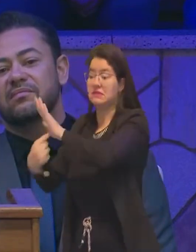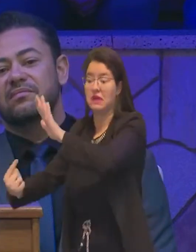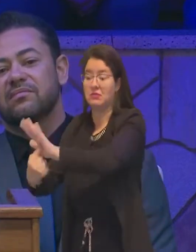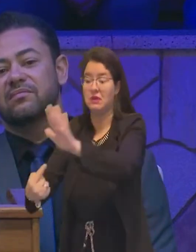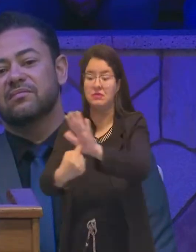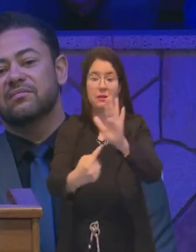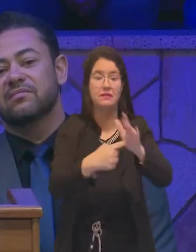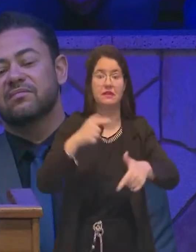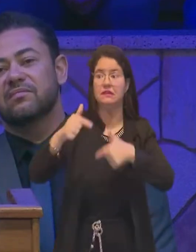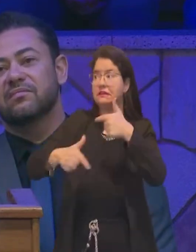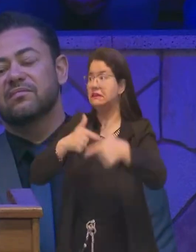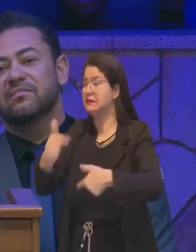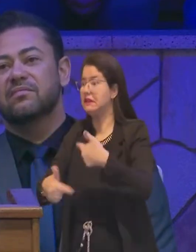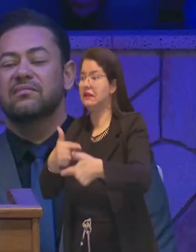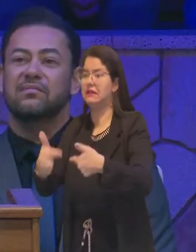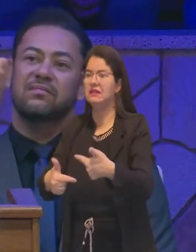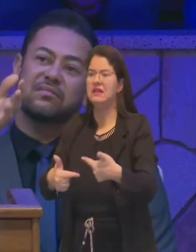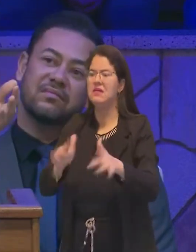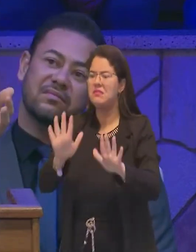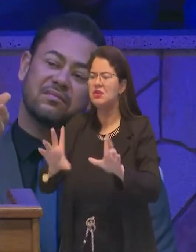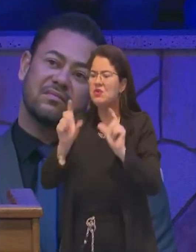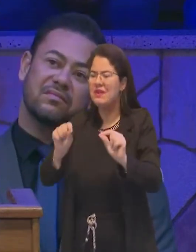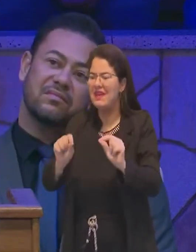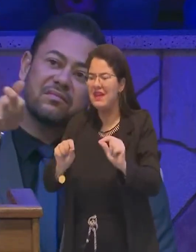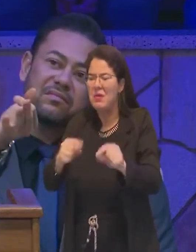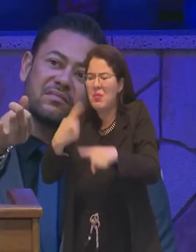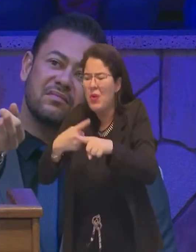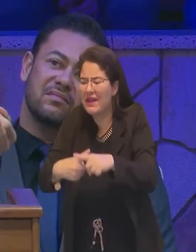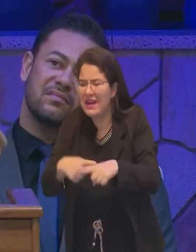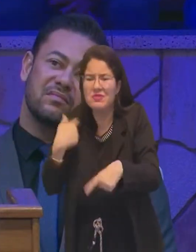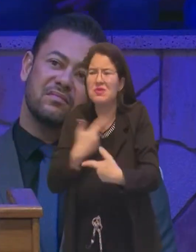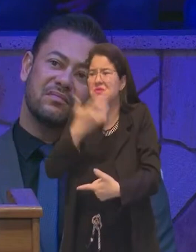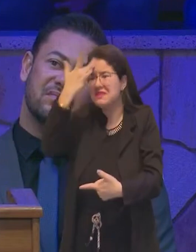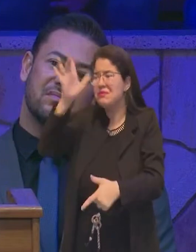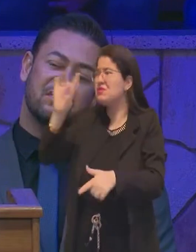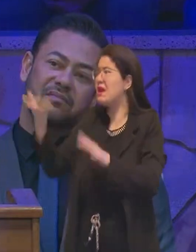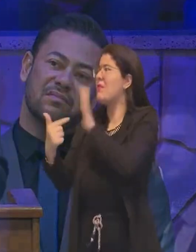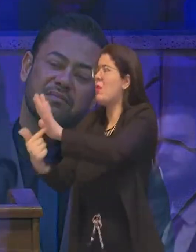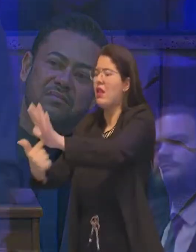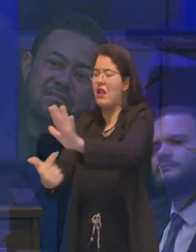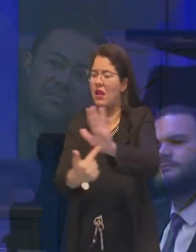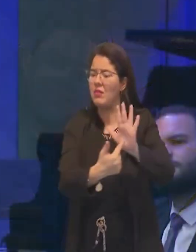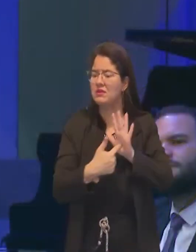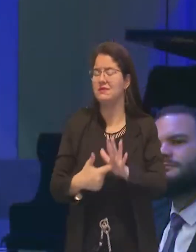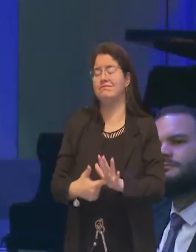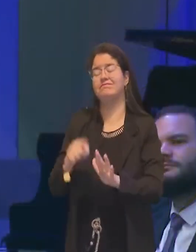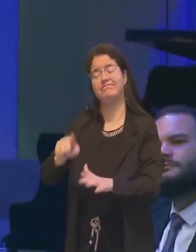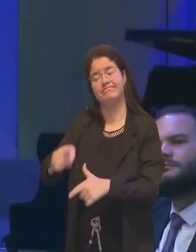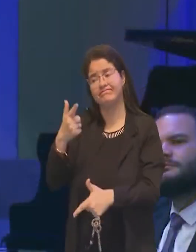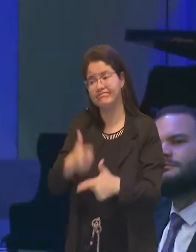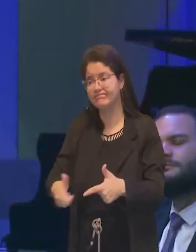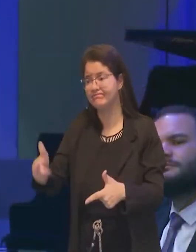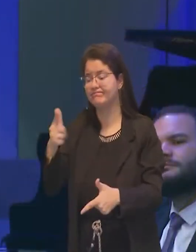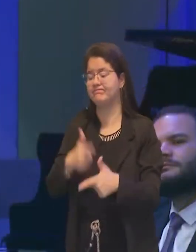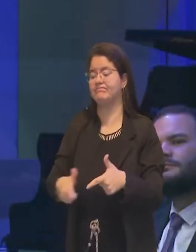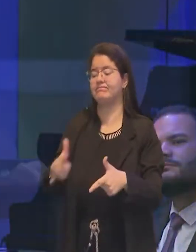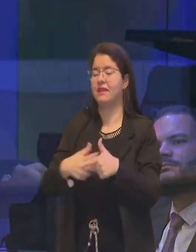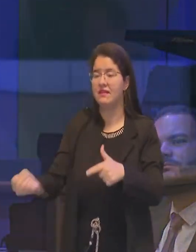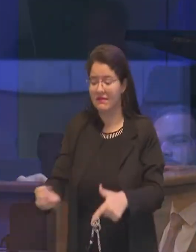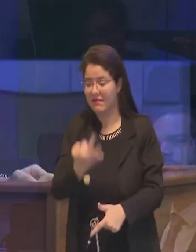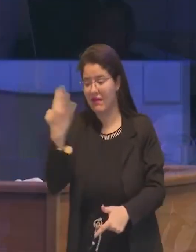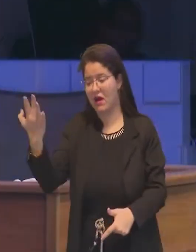que por vezes nós nem mesmo sabemos o que ou porquê. E o grande problema, irmãos, é que muitos